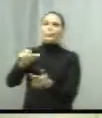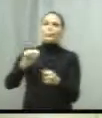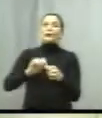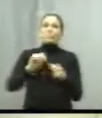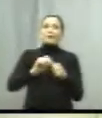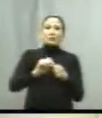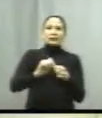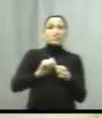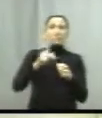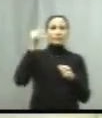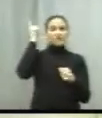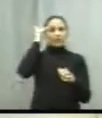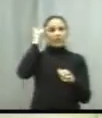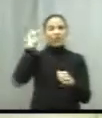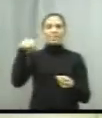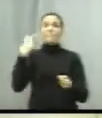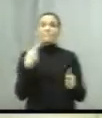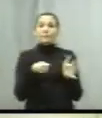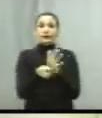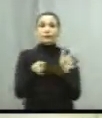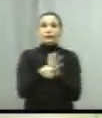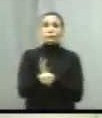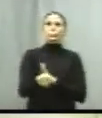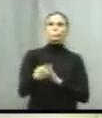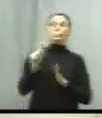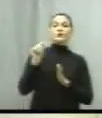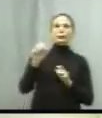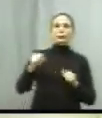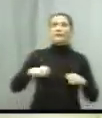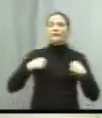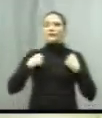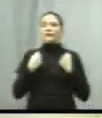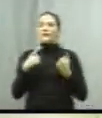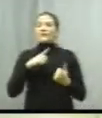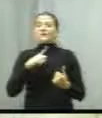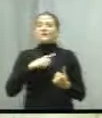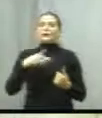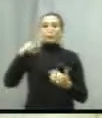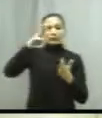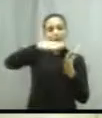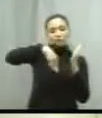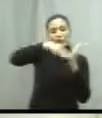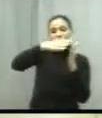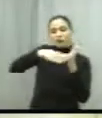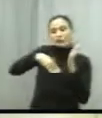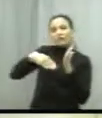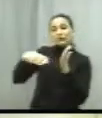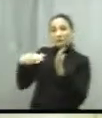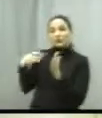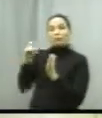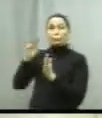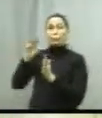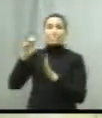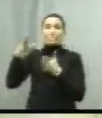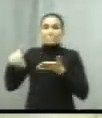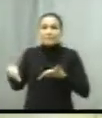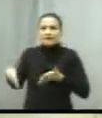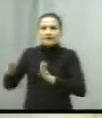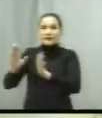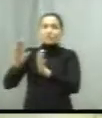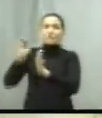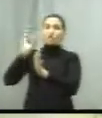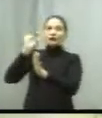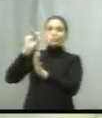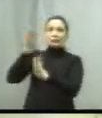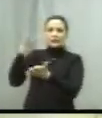Paulo, depois do estudo, o grande esforço que tem é você ter tinta para pintar a faixa exclusiva. E em Araraquara a gente